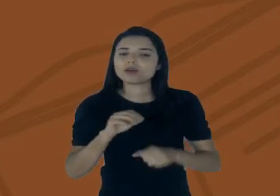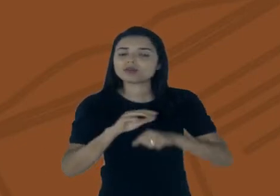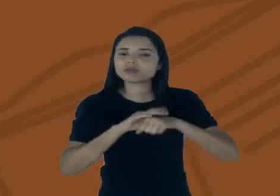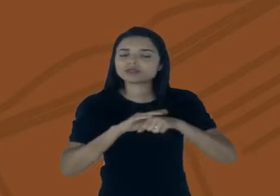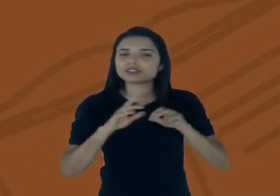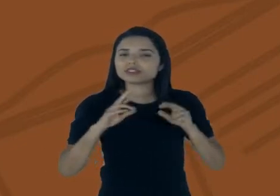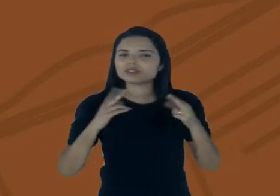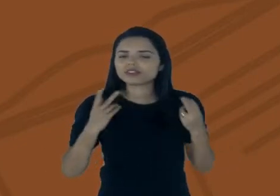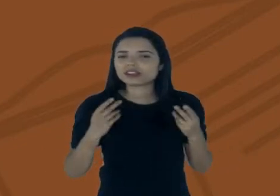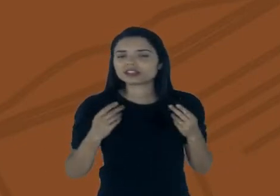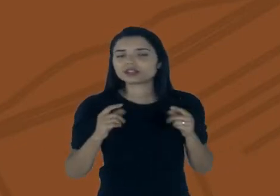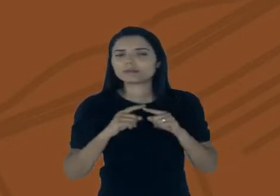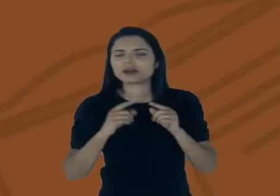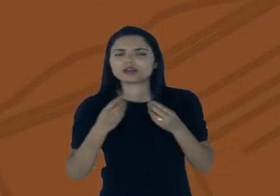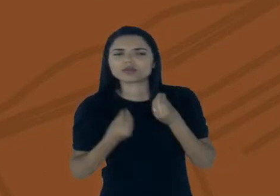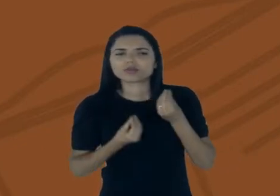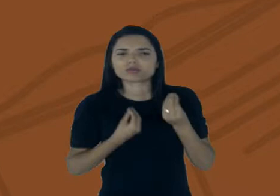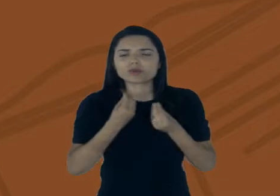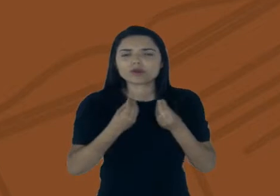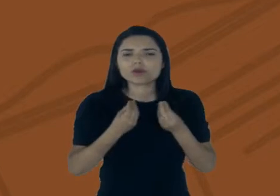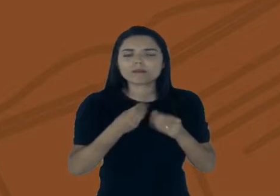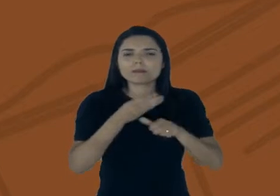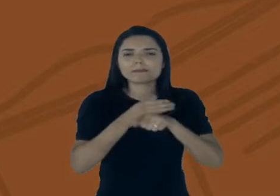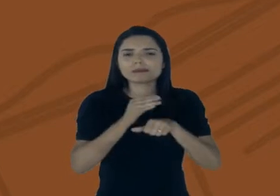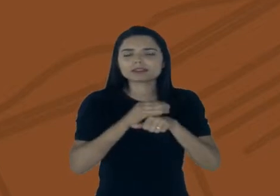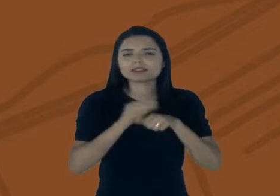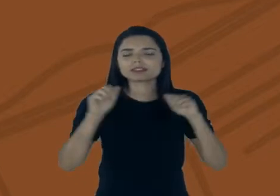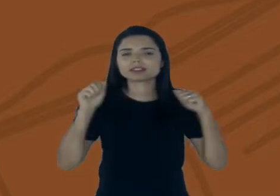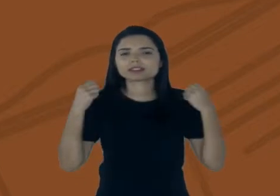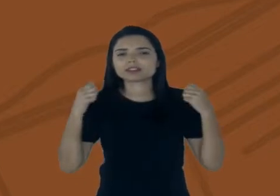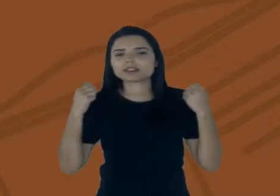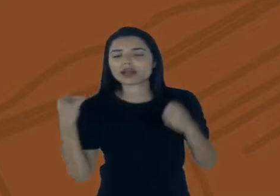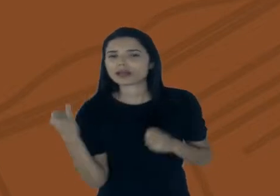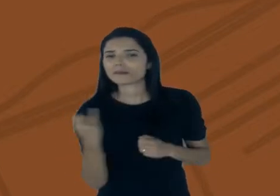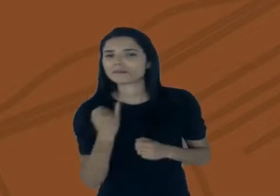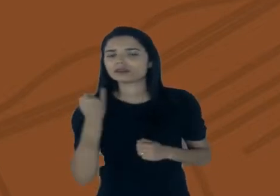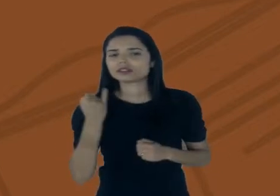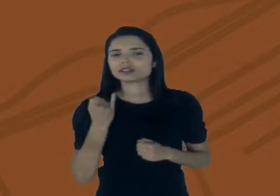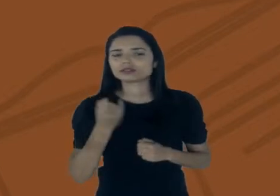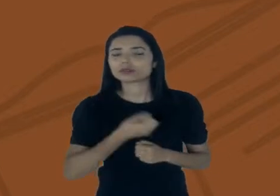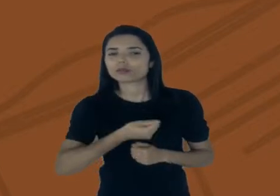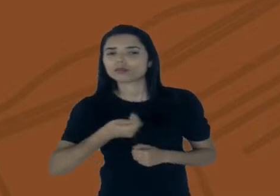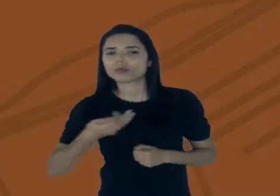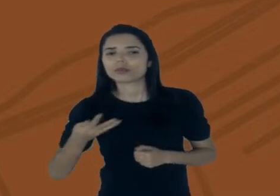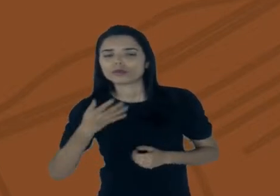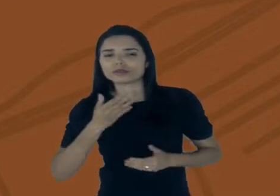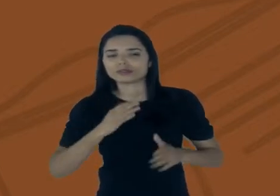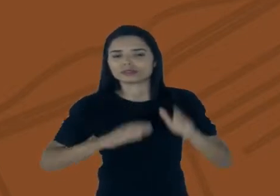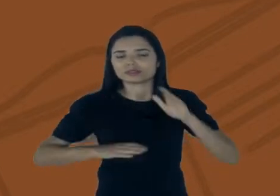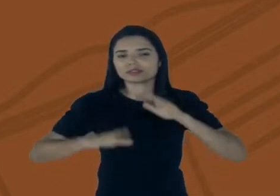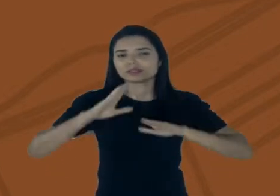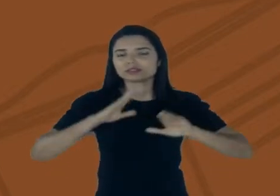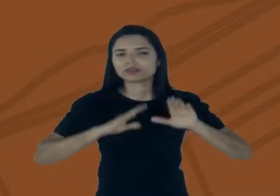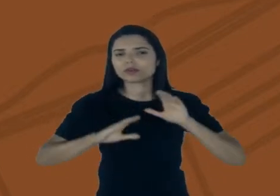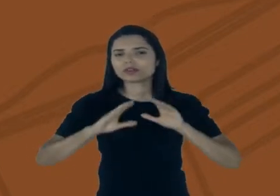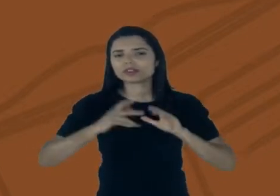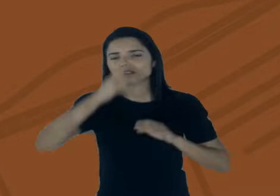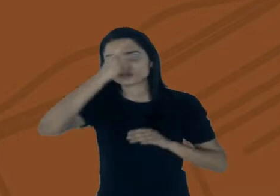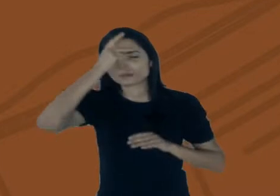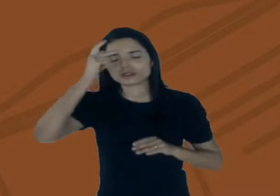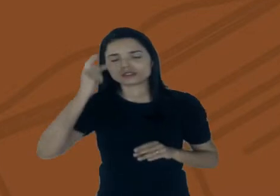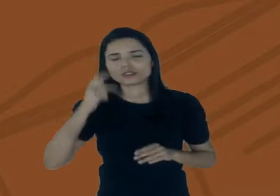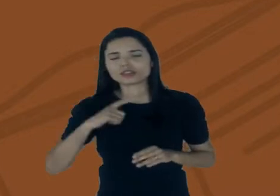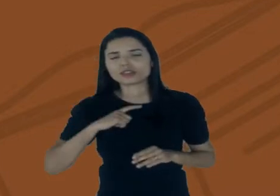exercício físico ele é importante para essa questão. Quais são os cuidados que devem ser tomados para as pessoas com hipertensão, quais os tipos